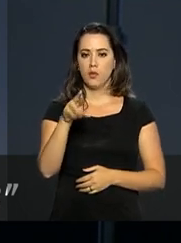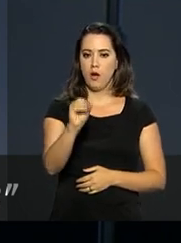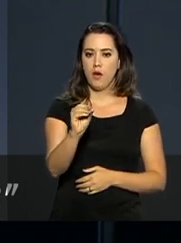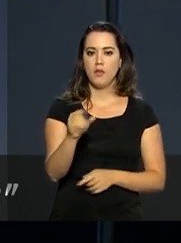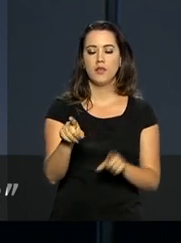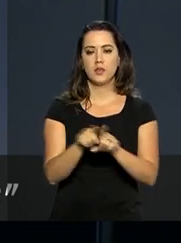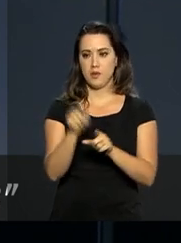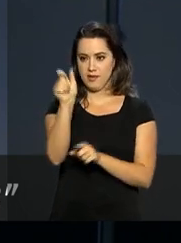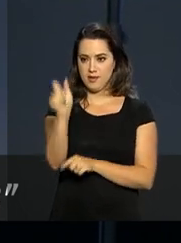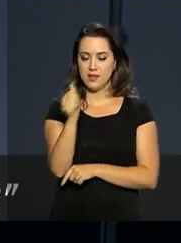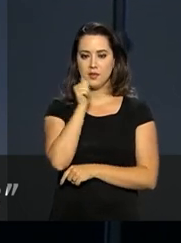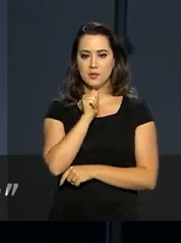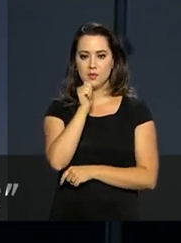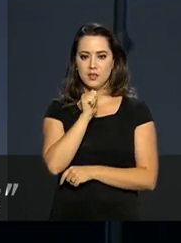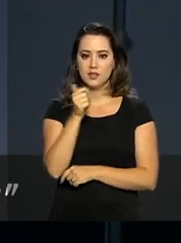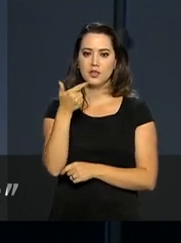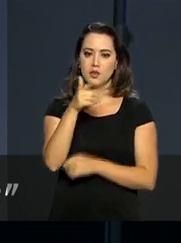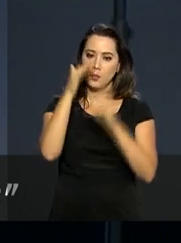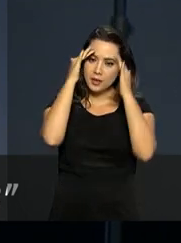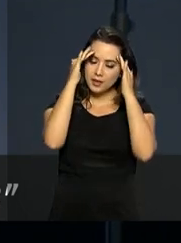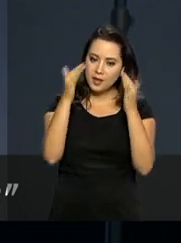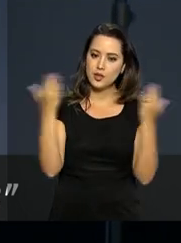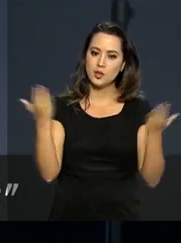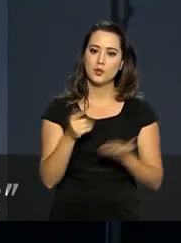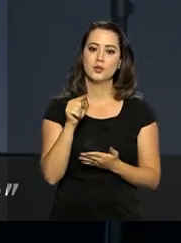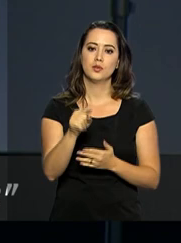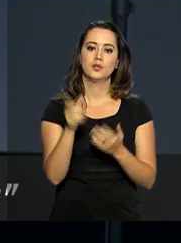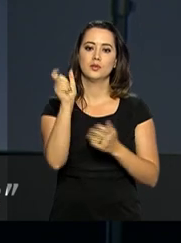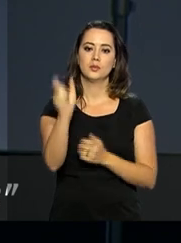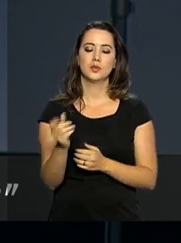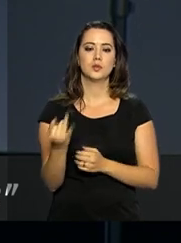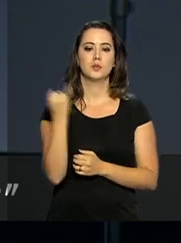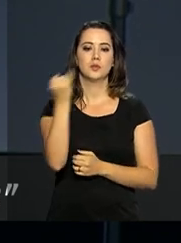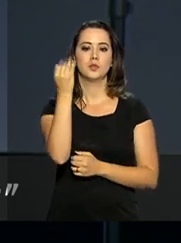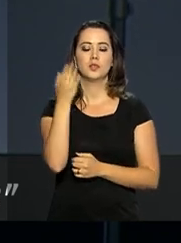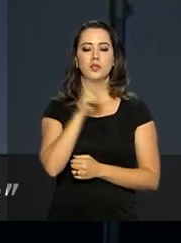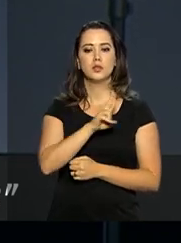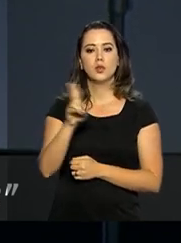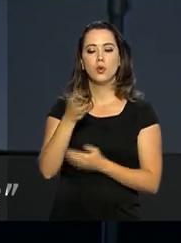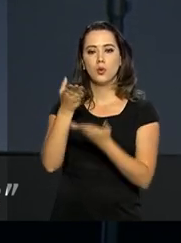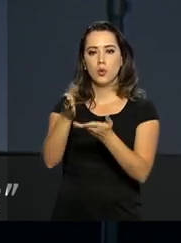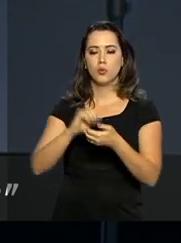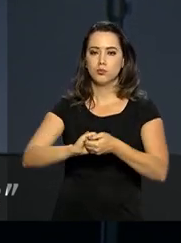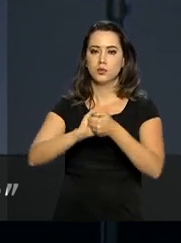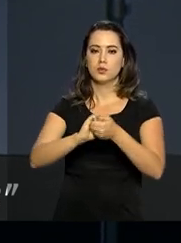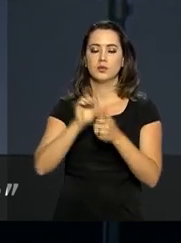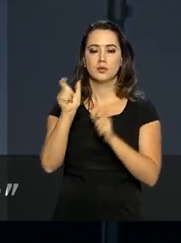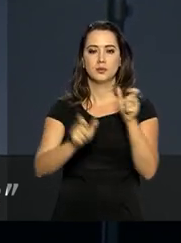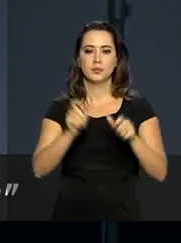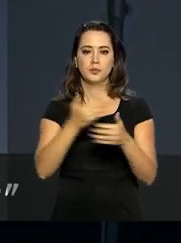uma homenagem ao homenageado deste auditório, né? Então, em nome dele, que eu saúdo a todos.